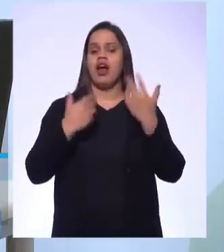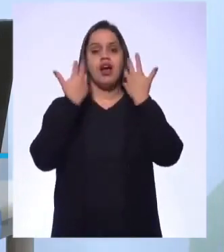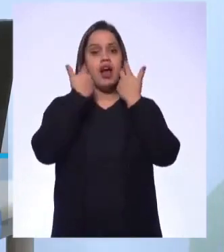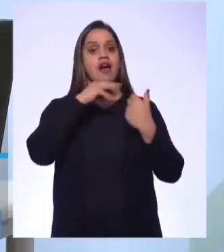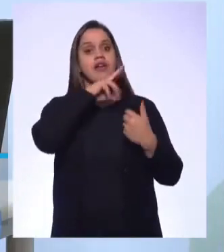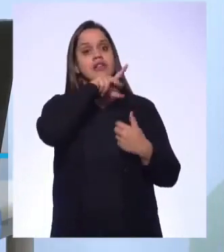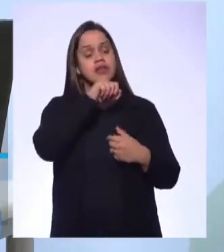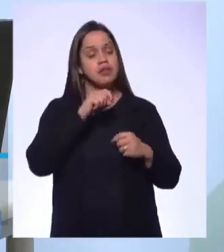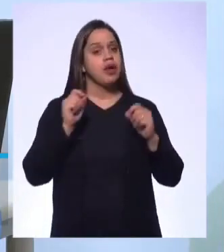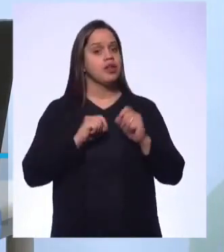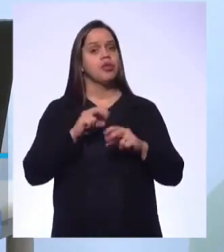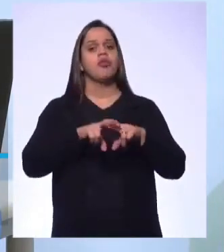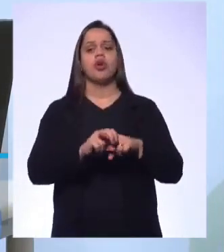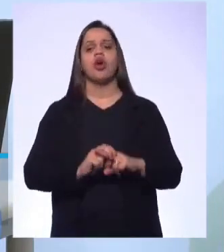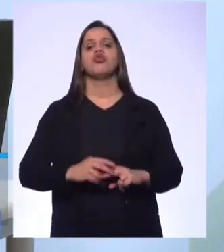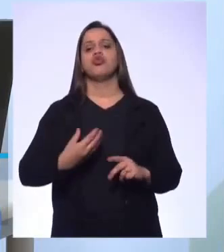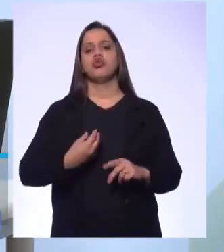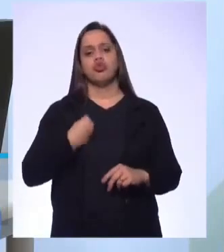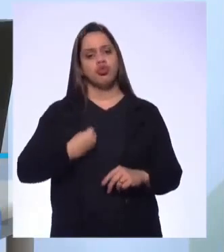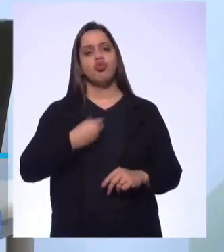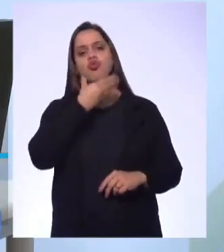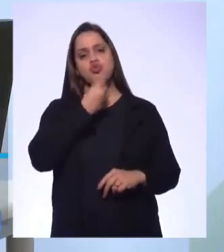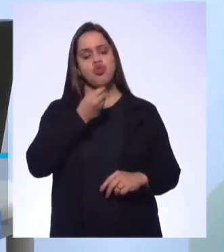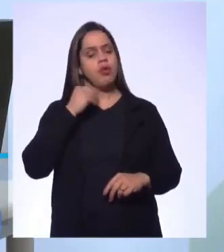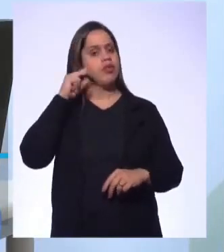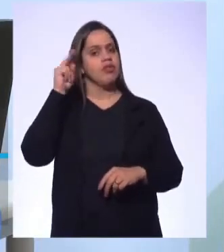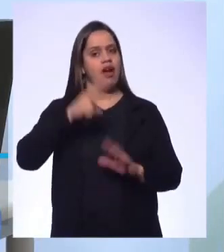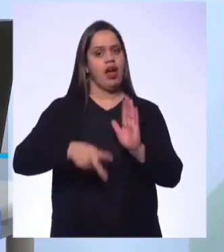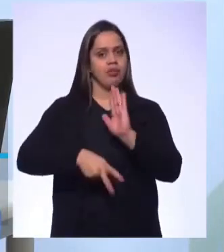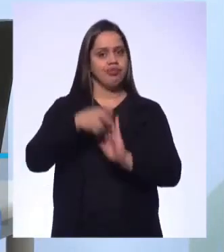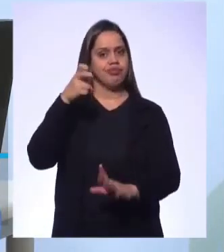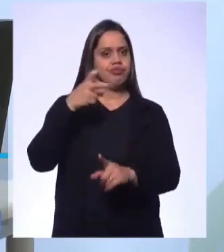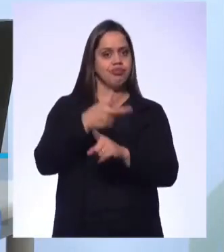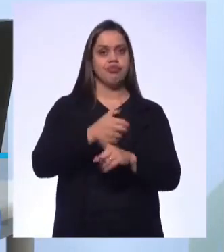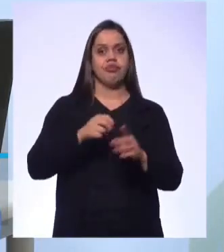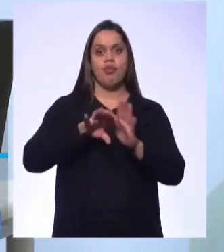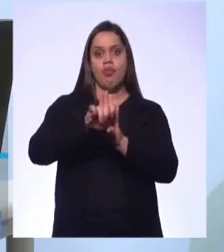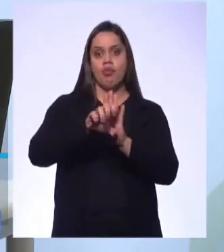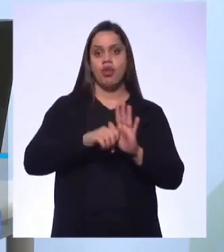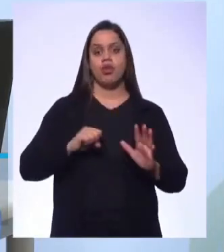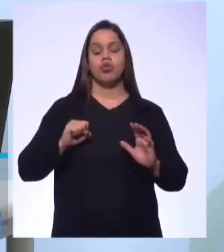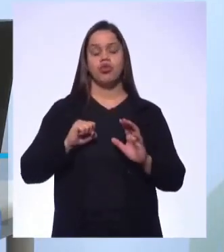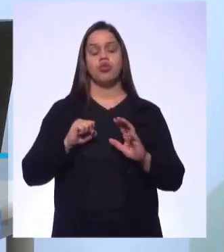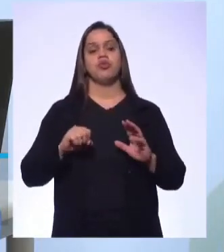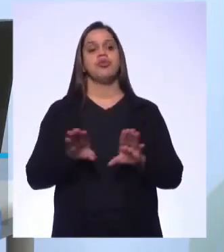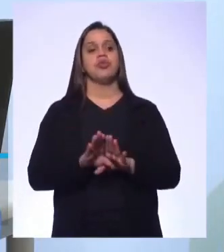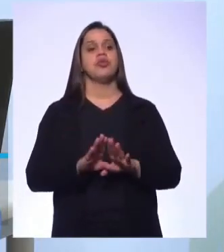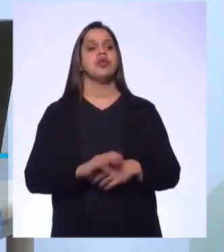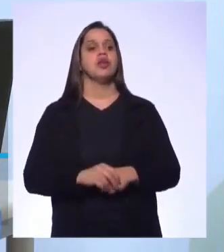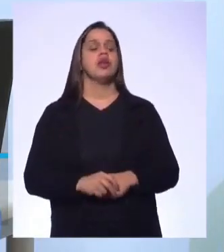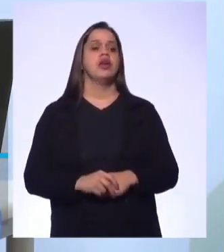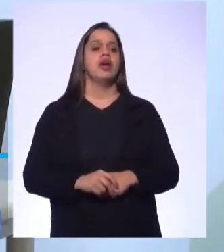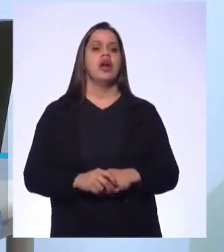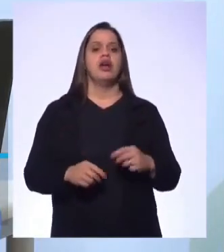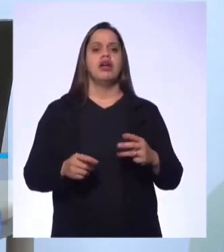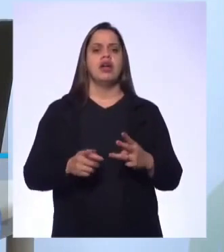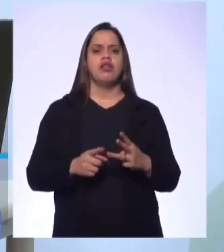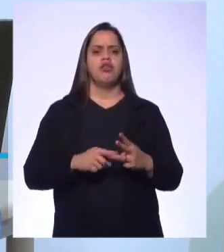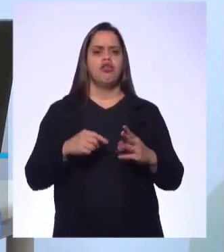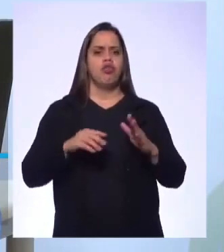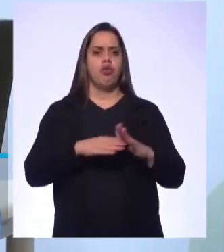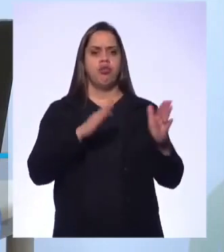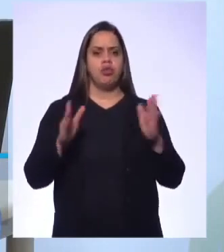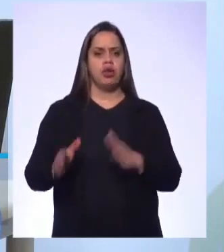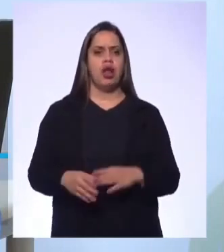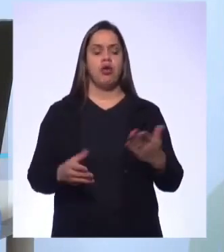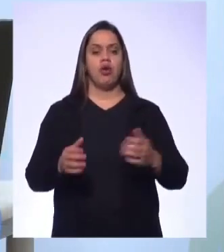homem, caça ilegal, e aí vai, que tem várias possibilidades. Essa daqui eu vou pular, porque meio que a gente já falou. Então, vamos